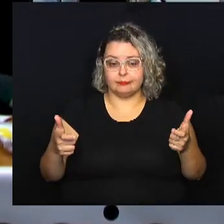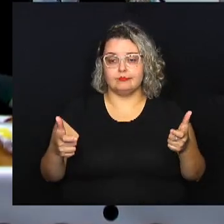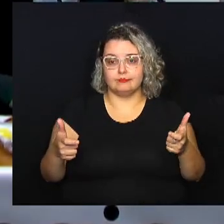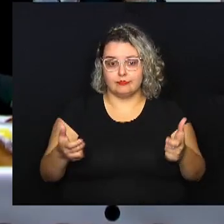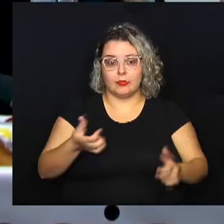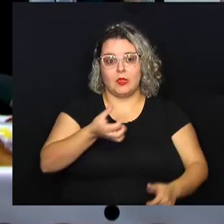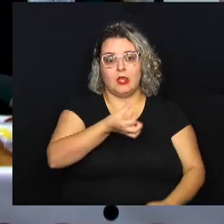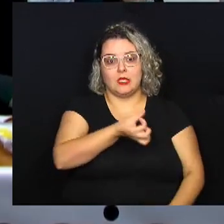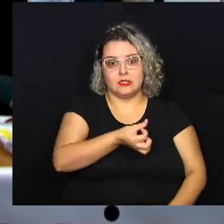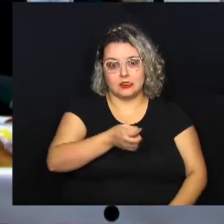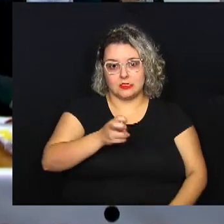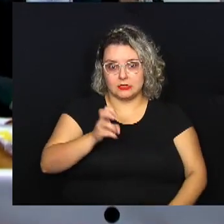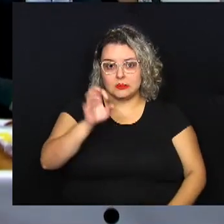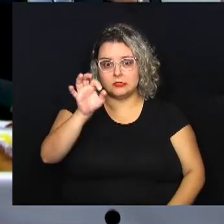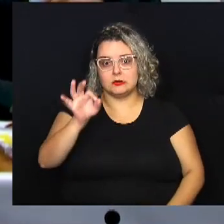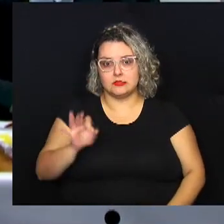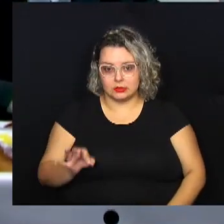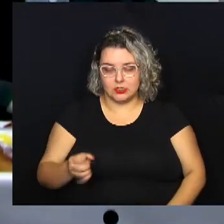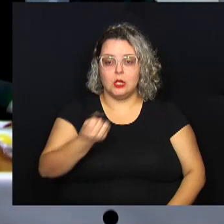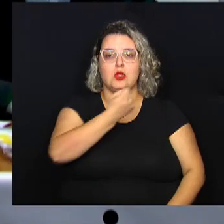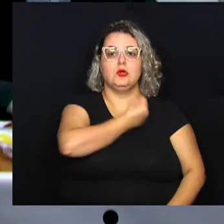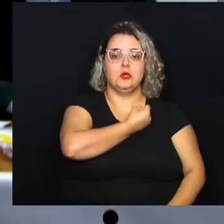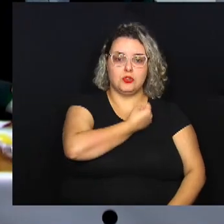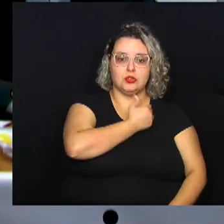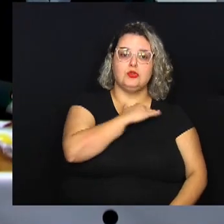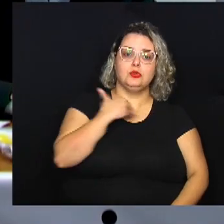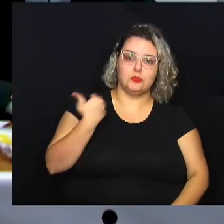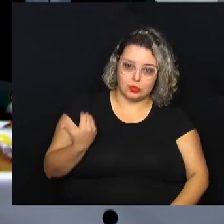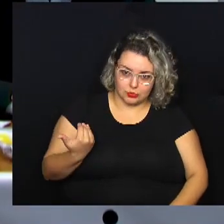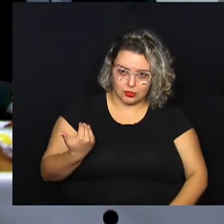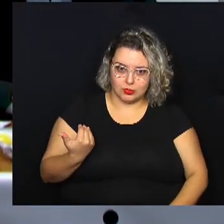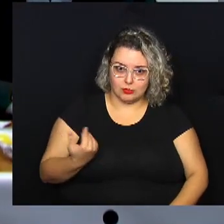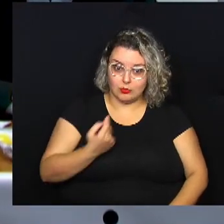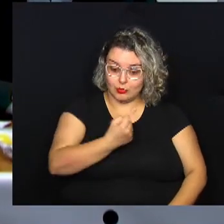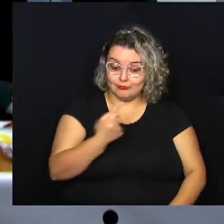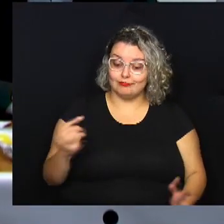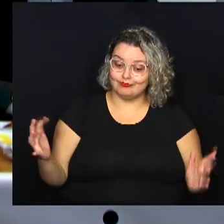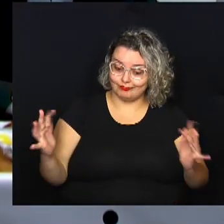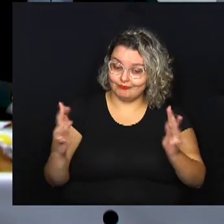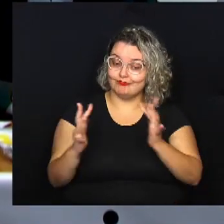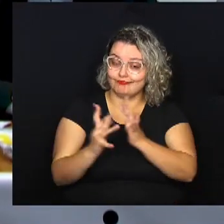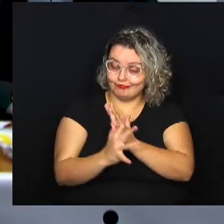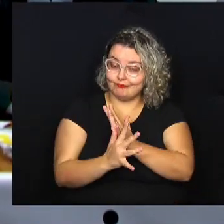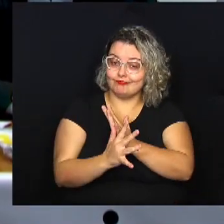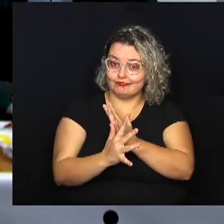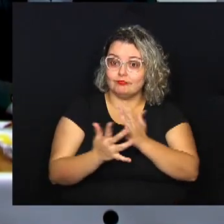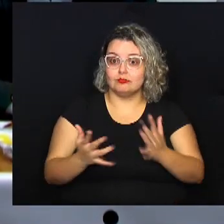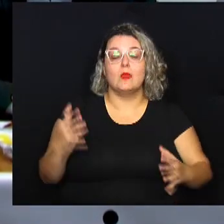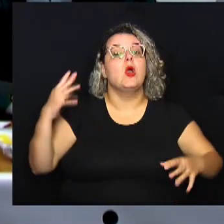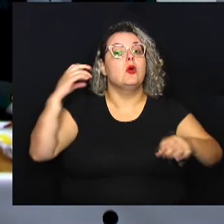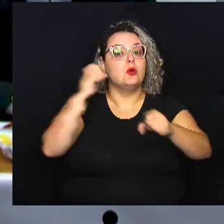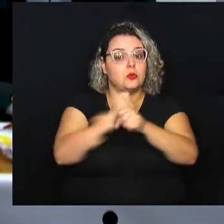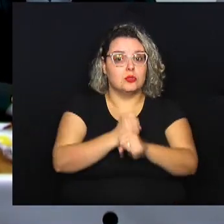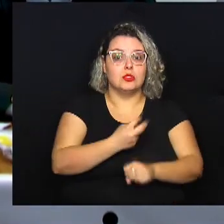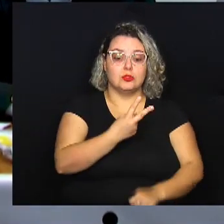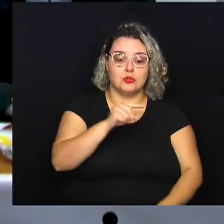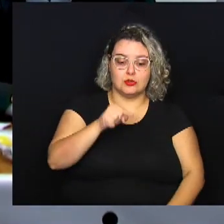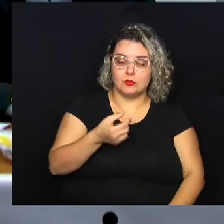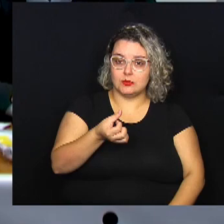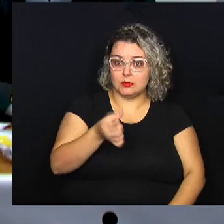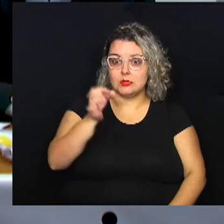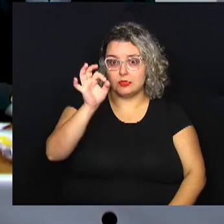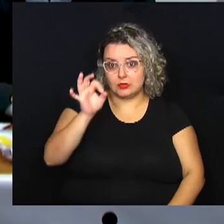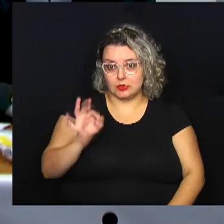65% o número de mortes por pedestres. Isso deu um total de